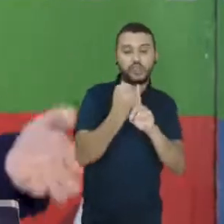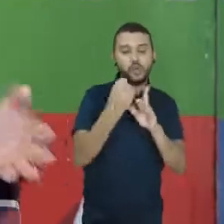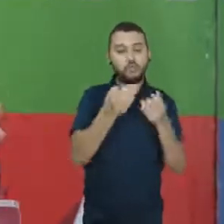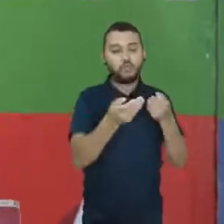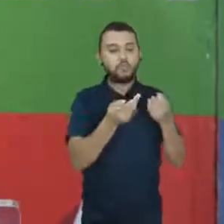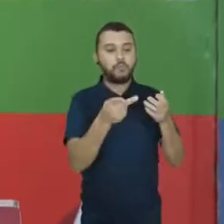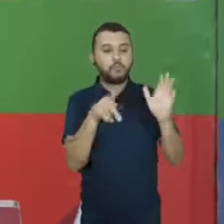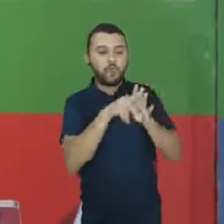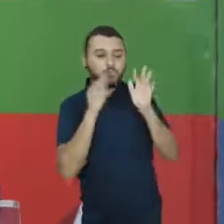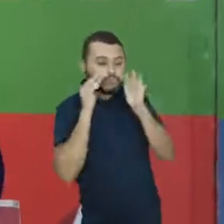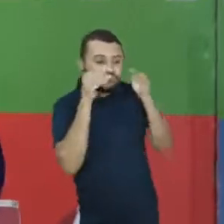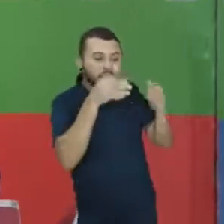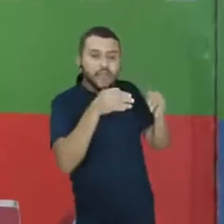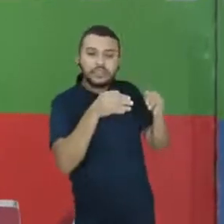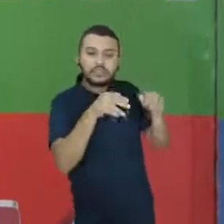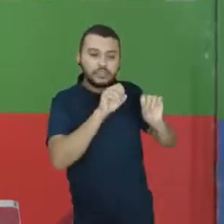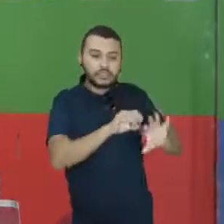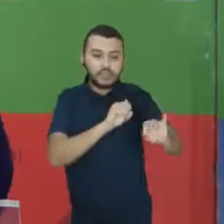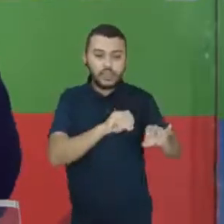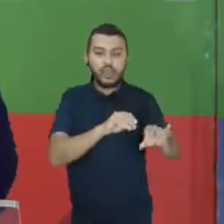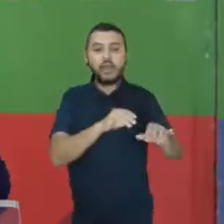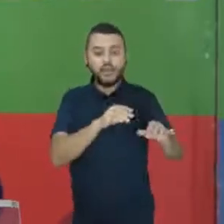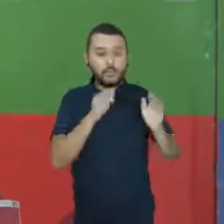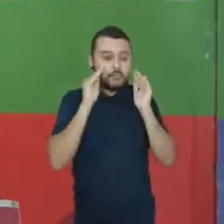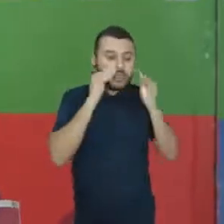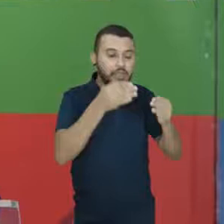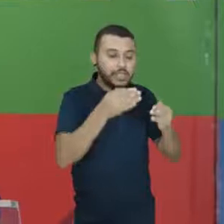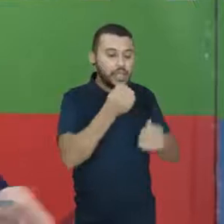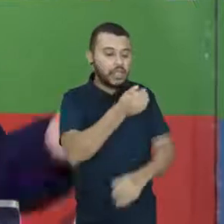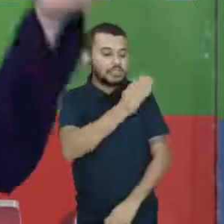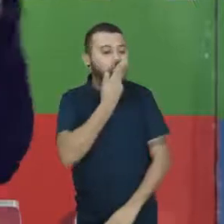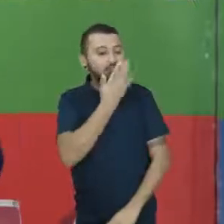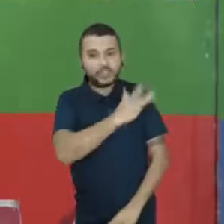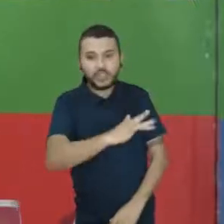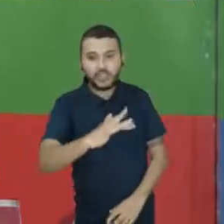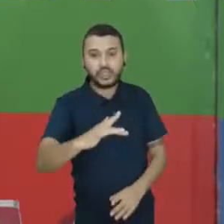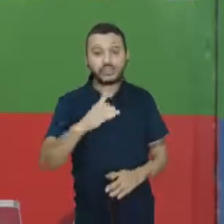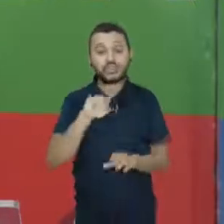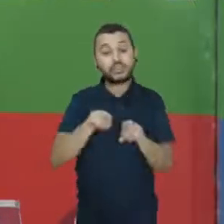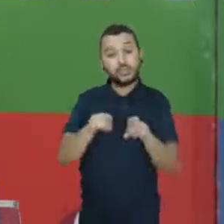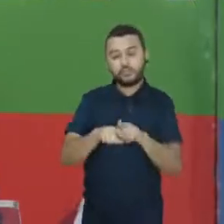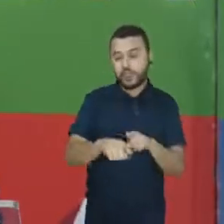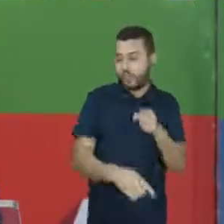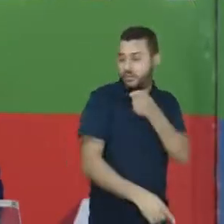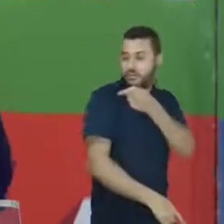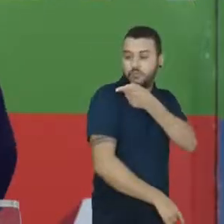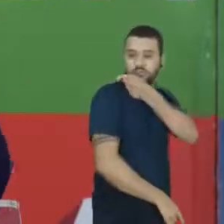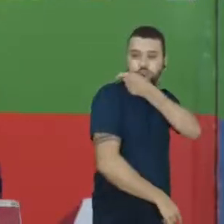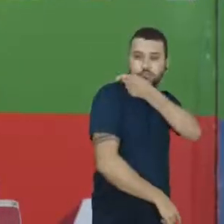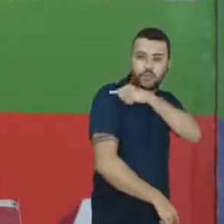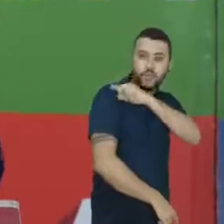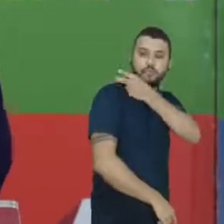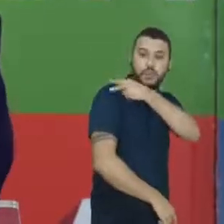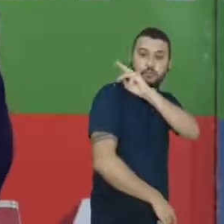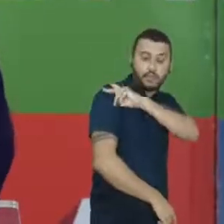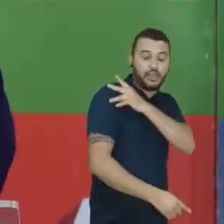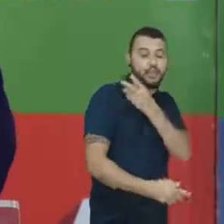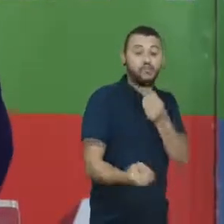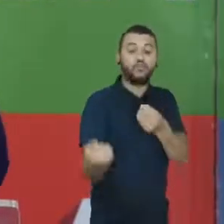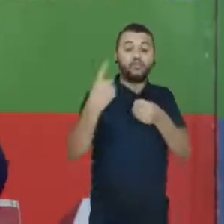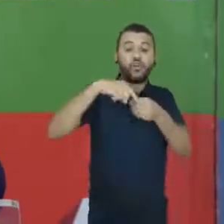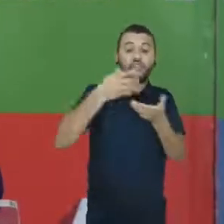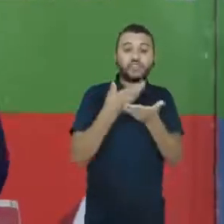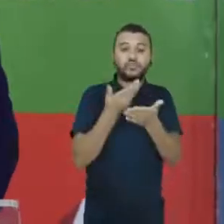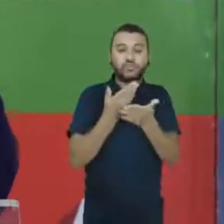para a nossa primeira infância, no ensino médio, garantindo ao nosso jovem que volte para o banco da escola, com escola em período